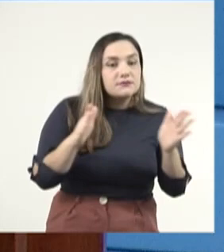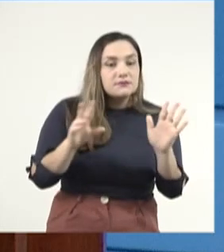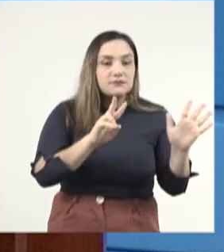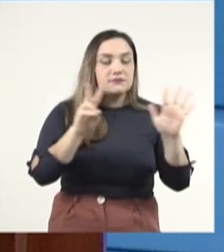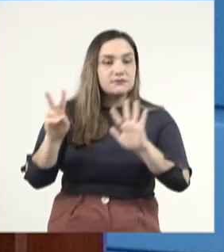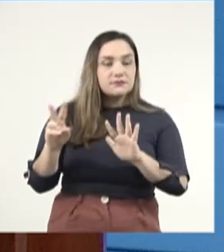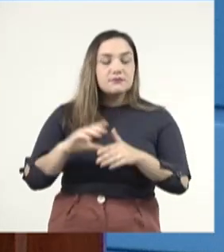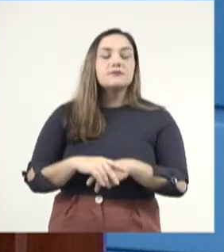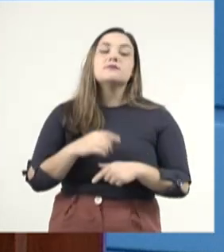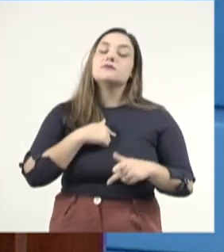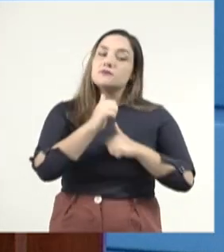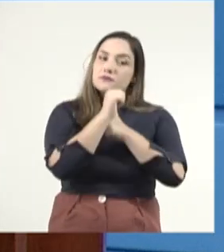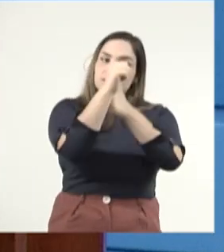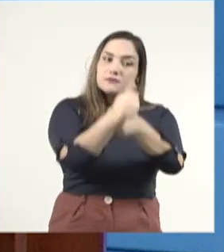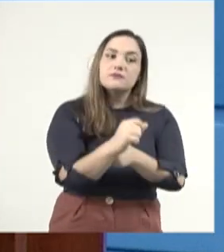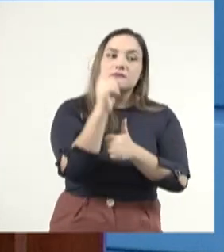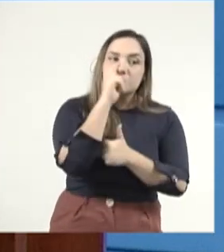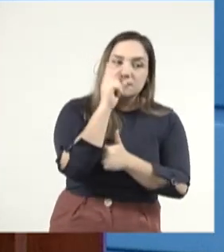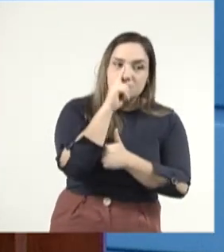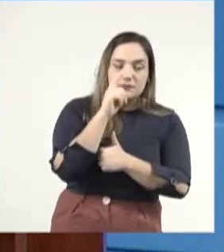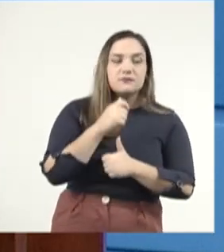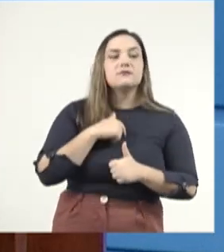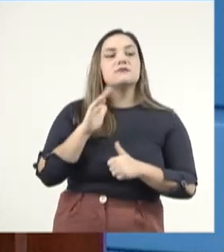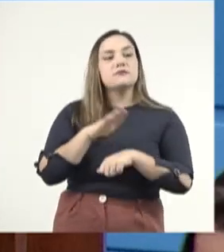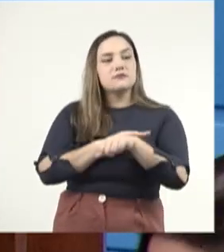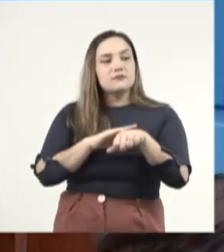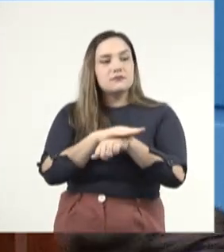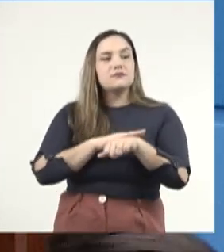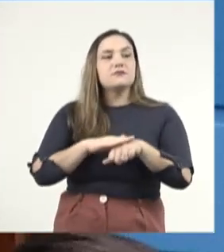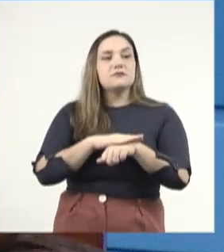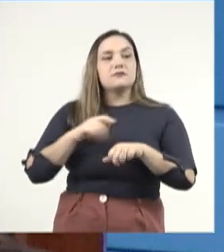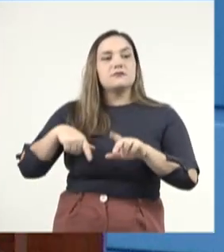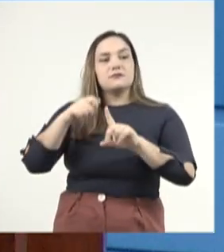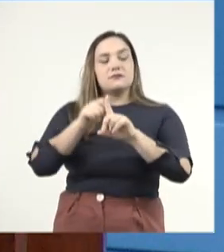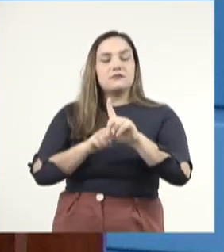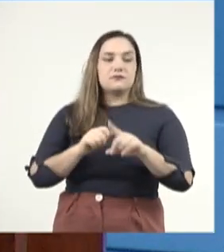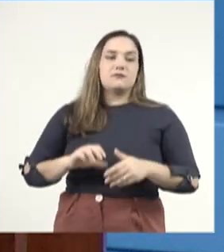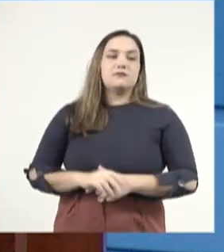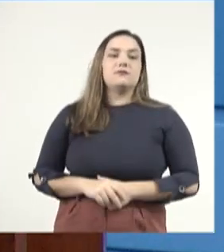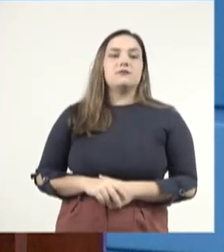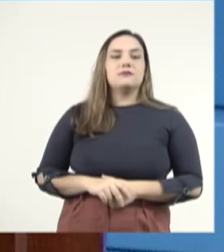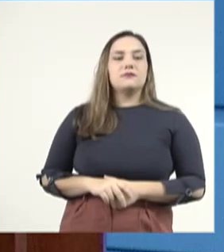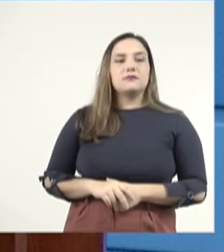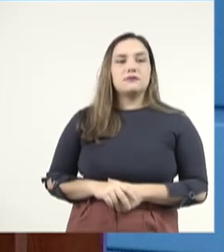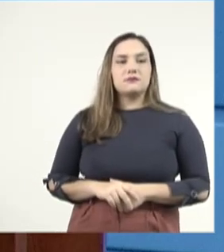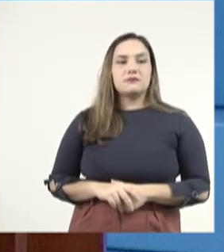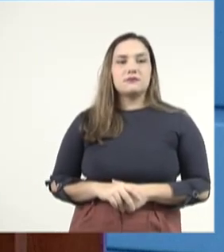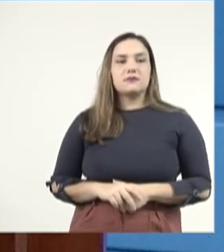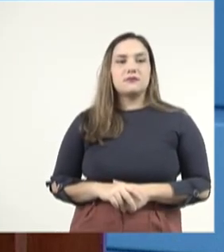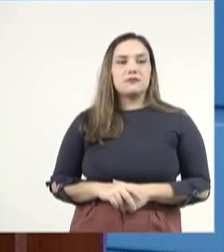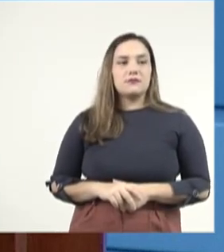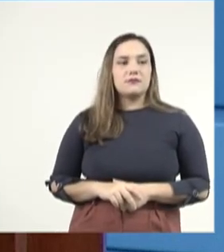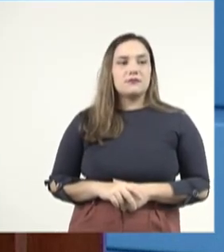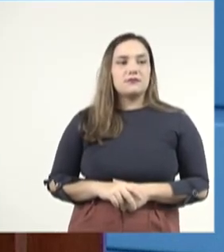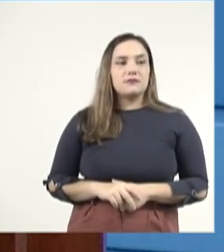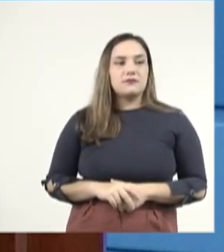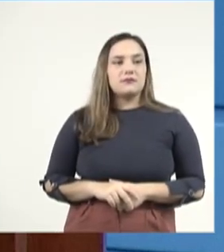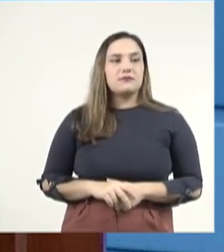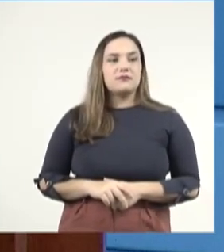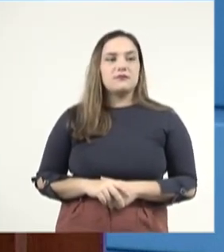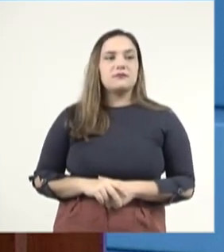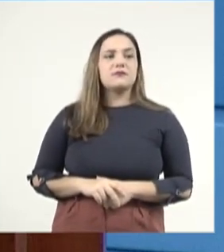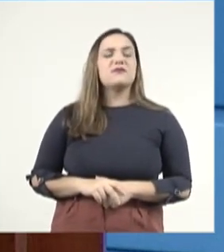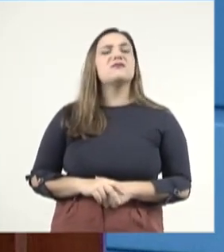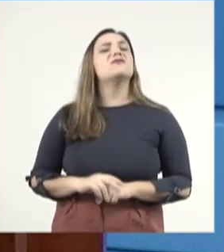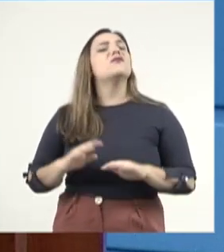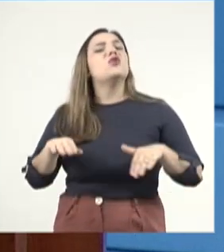um trabalho de escuta das mães, estou fazendo durante esse mês, e ouvindo um pouco quais são as demandas da política